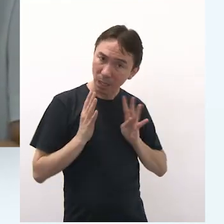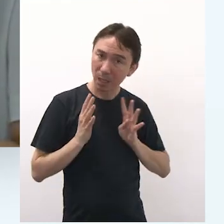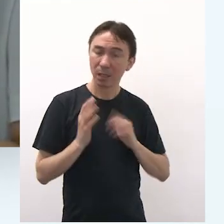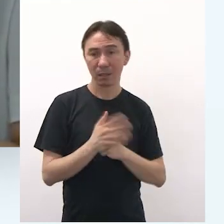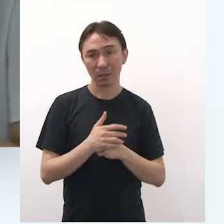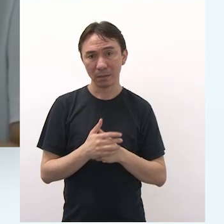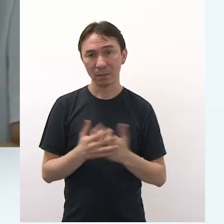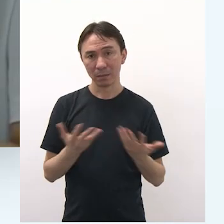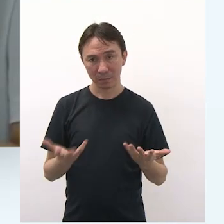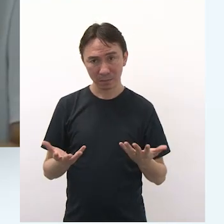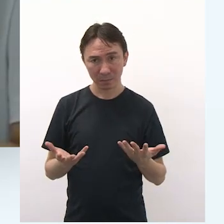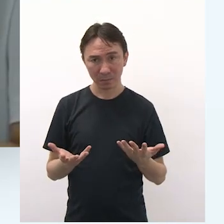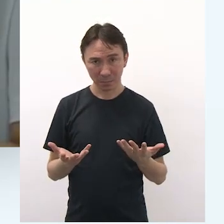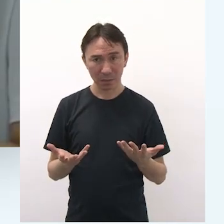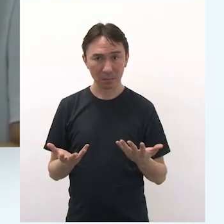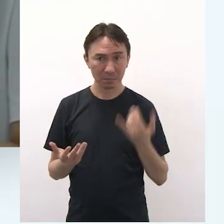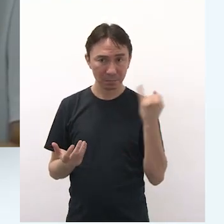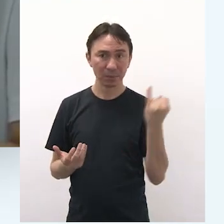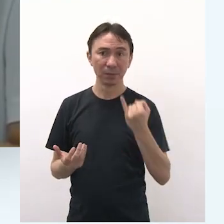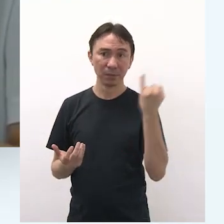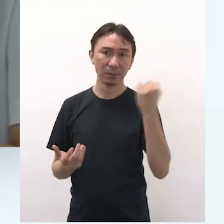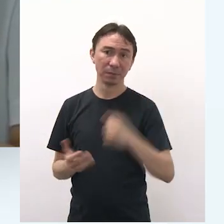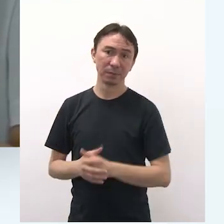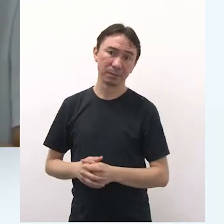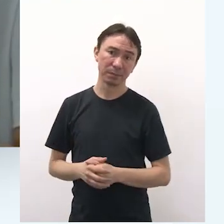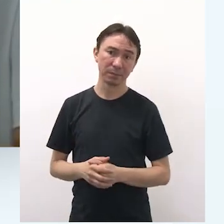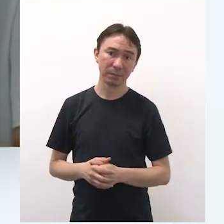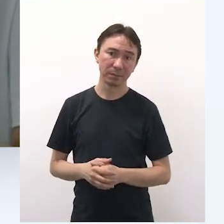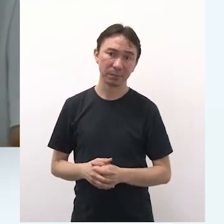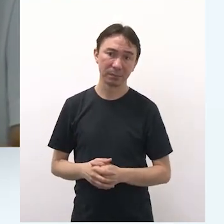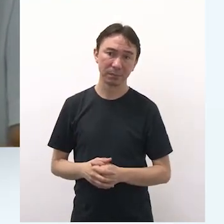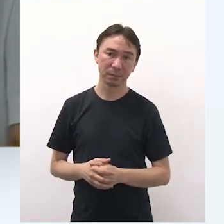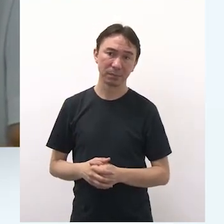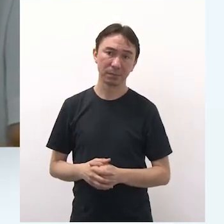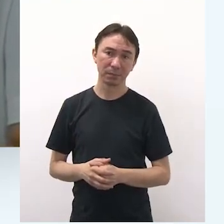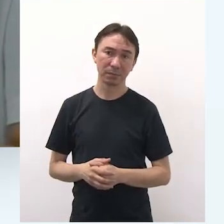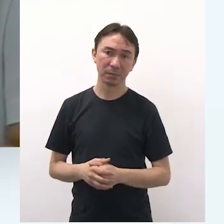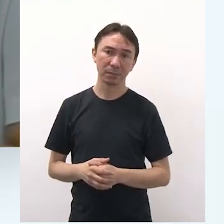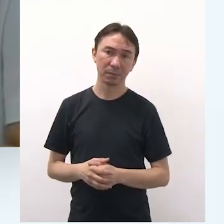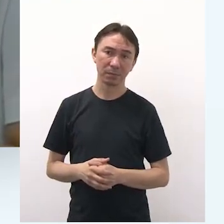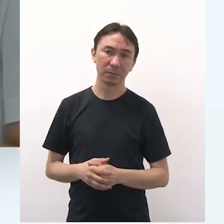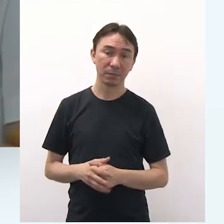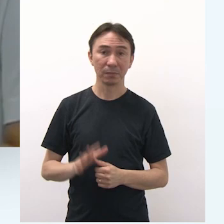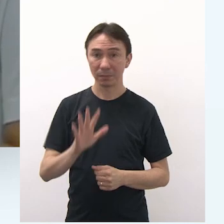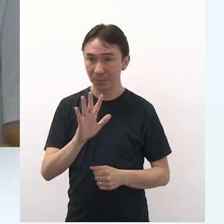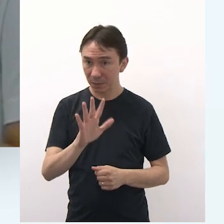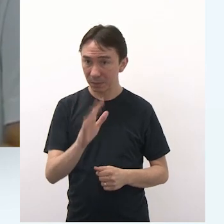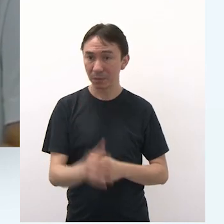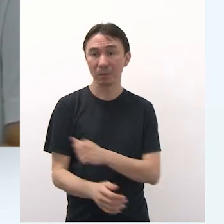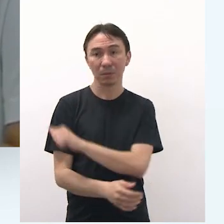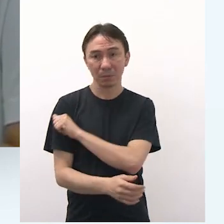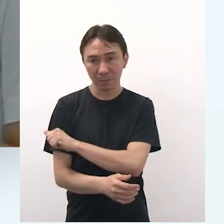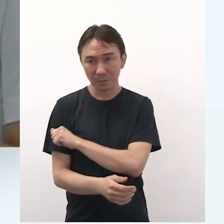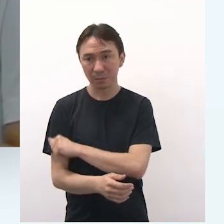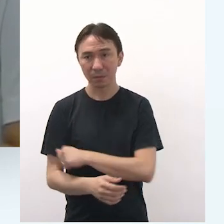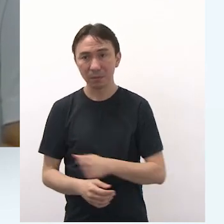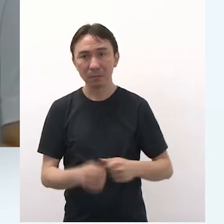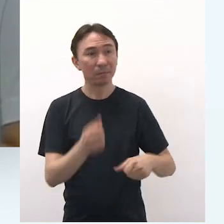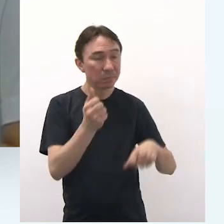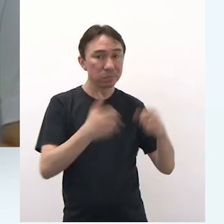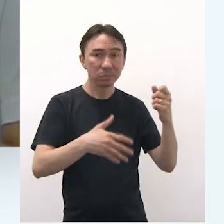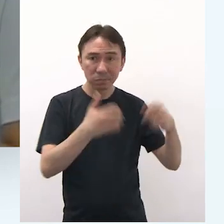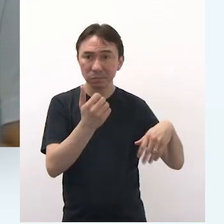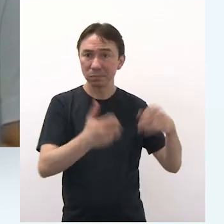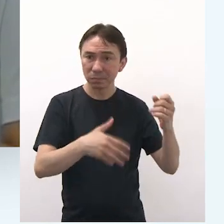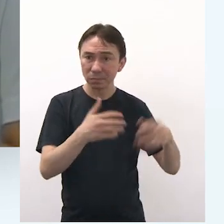ali no ambiente escolar. Mas essa fala do aluno é muito importante e ela tem que